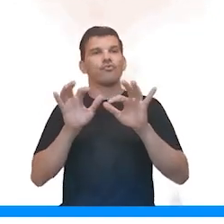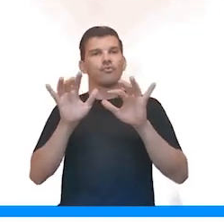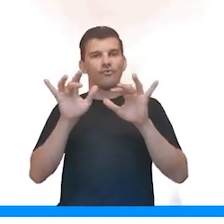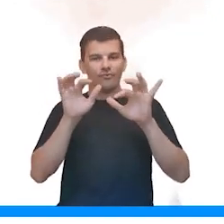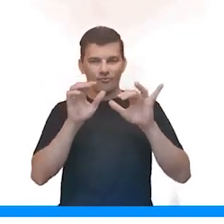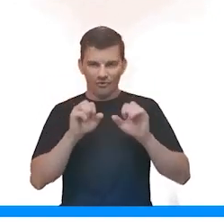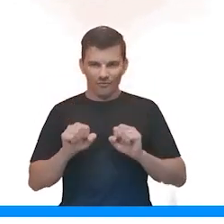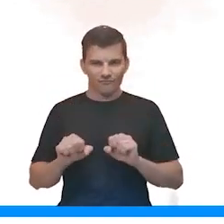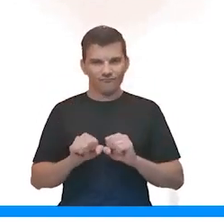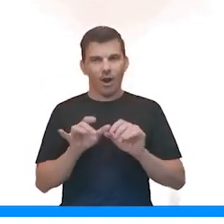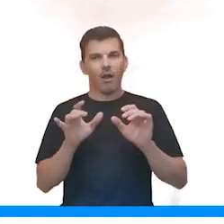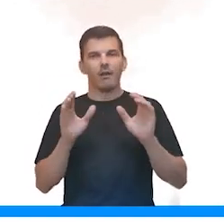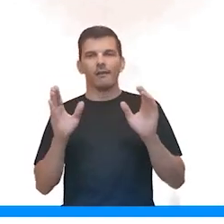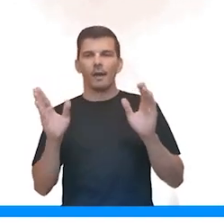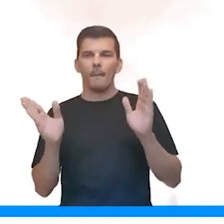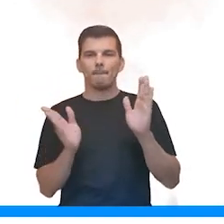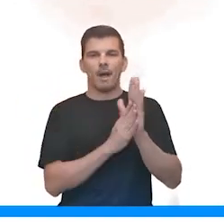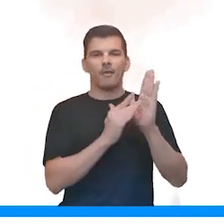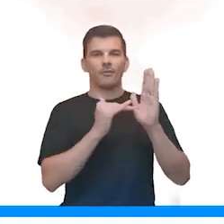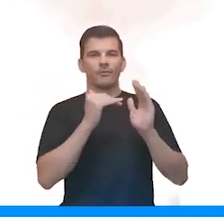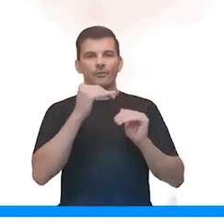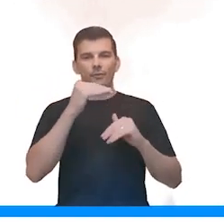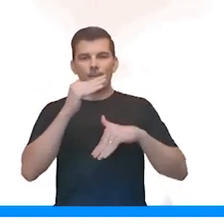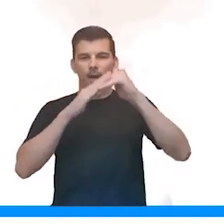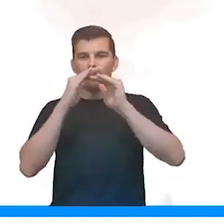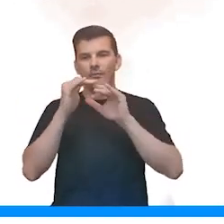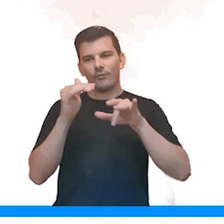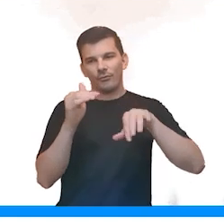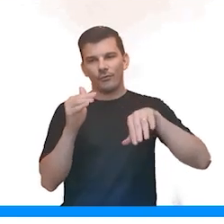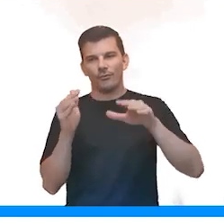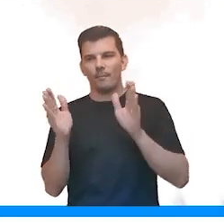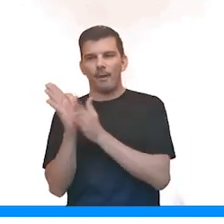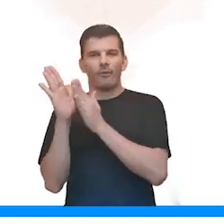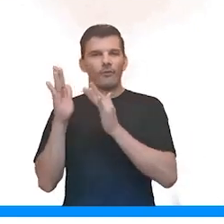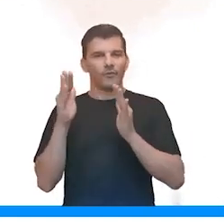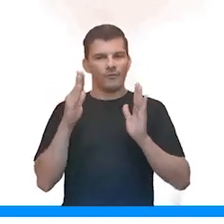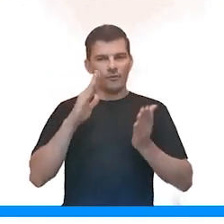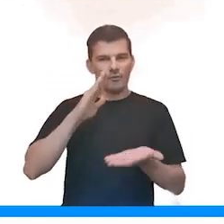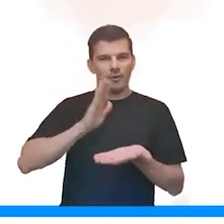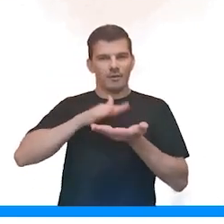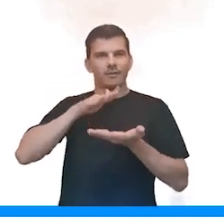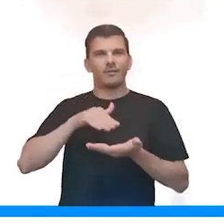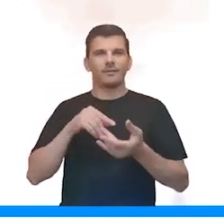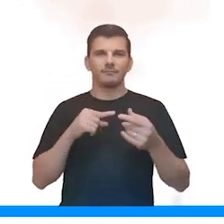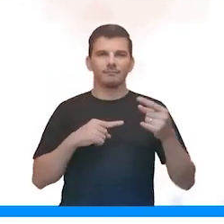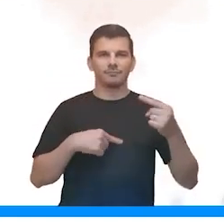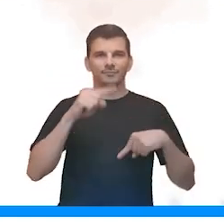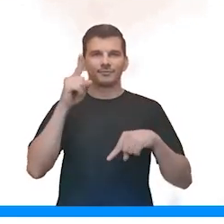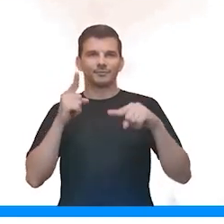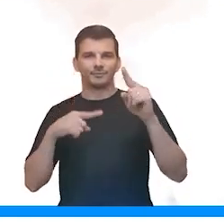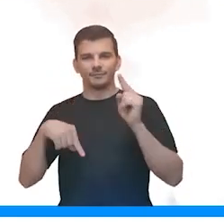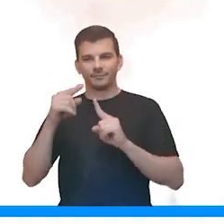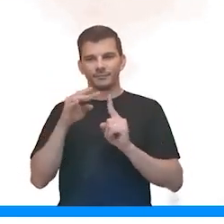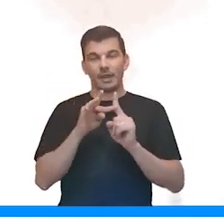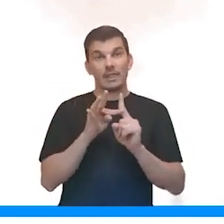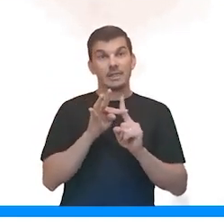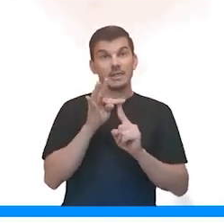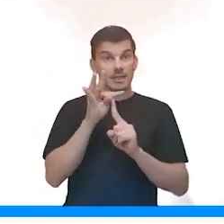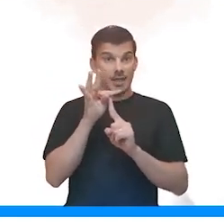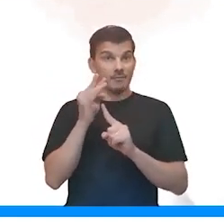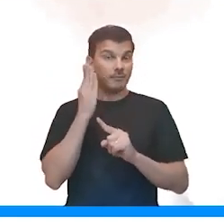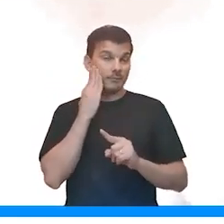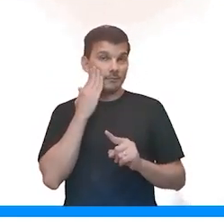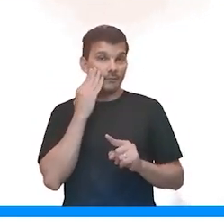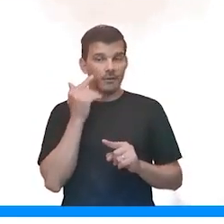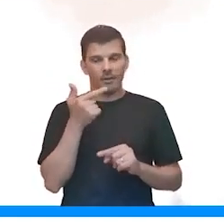ali para um recipiente. Ao fornecer gás para o recipiente, automaticamente, ó, o medidor de pressão já vê que tem pressão ali, não tem essa, né? Tem pressão. E a